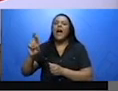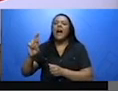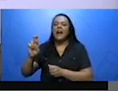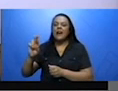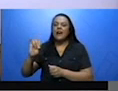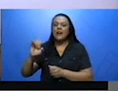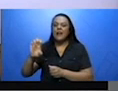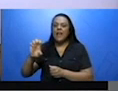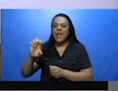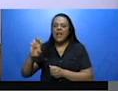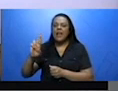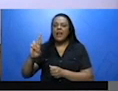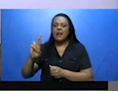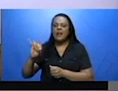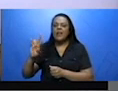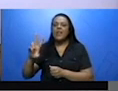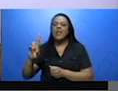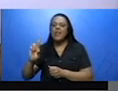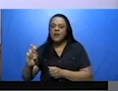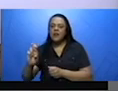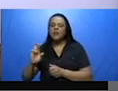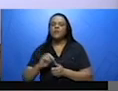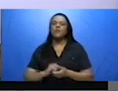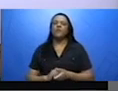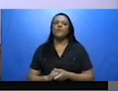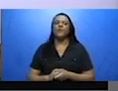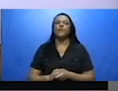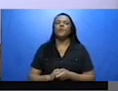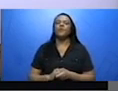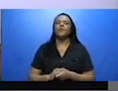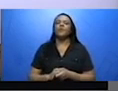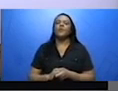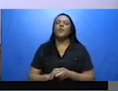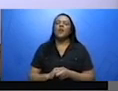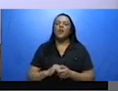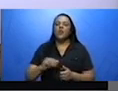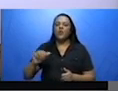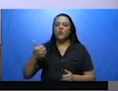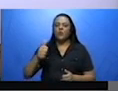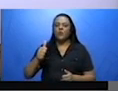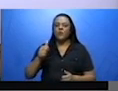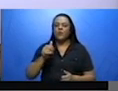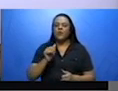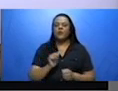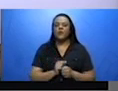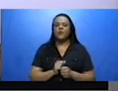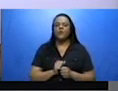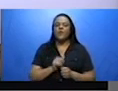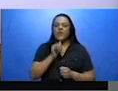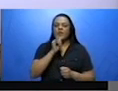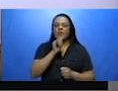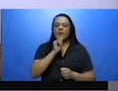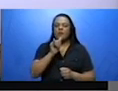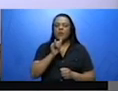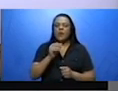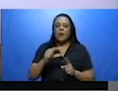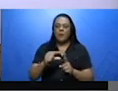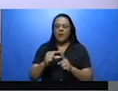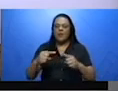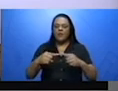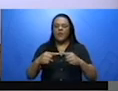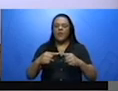difícil. No primeiro exemplo, a conjunção quando, que nós vimos lá na frase, liga a oração